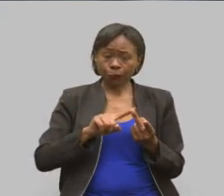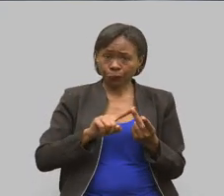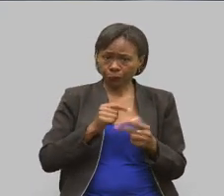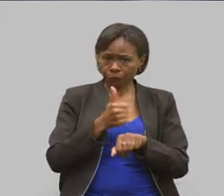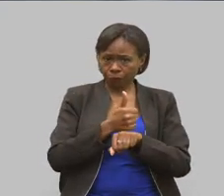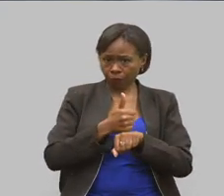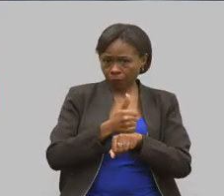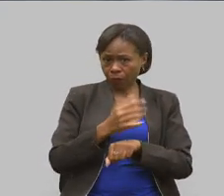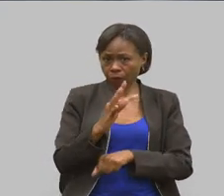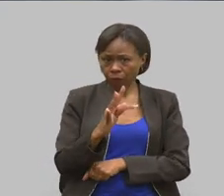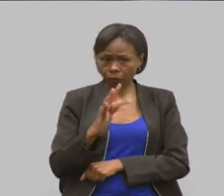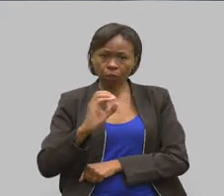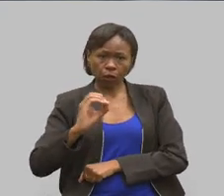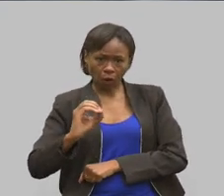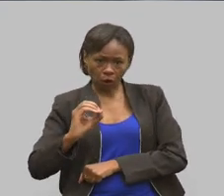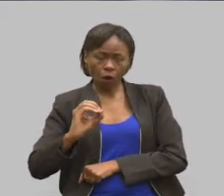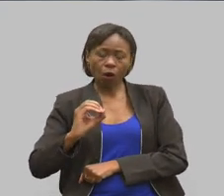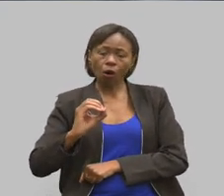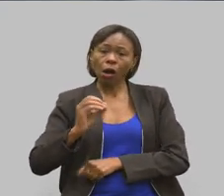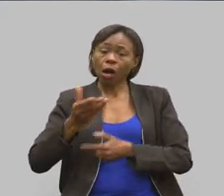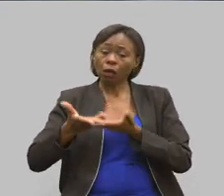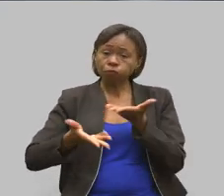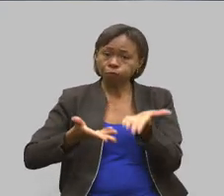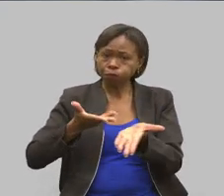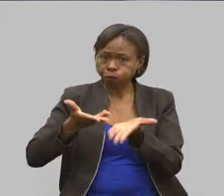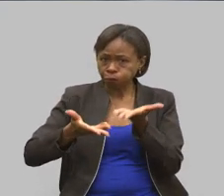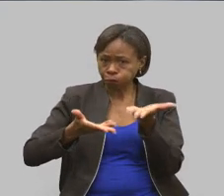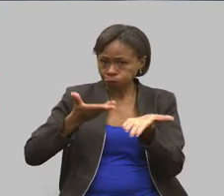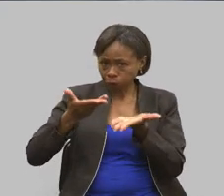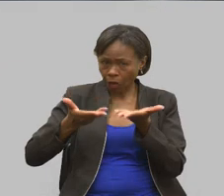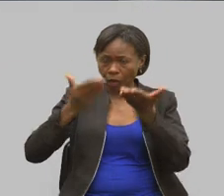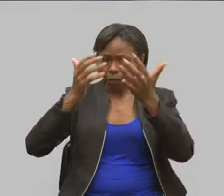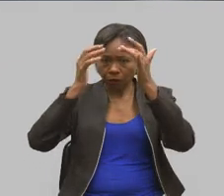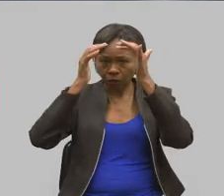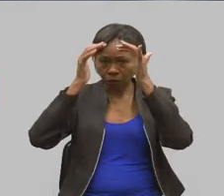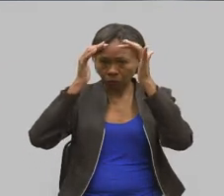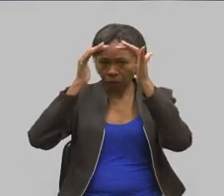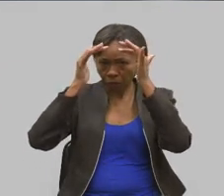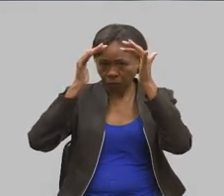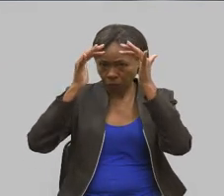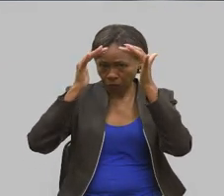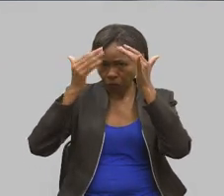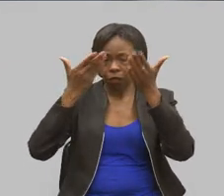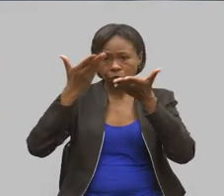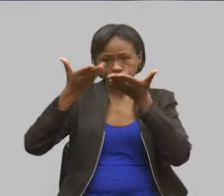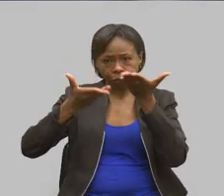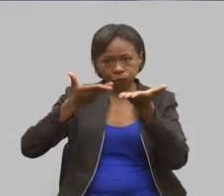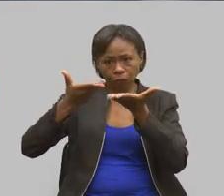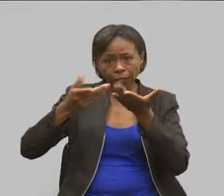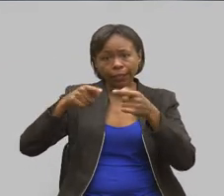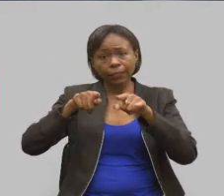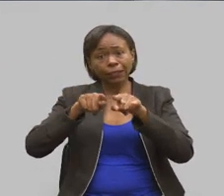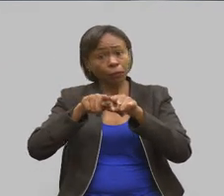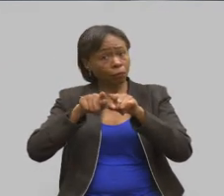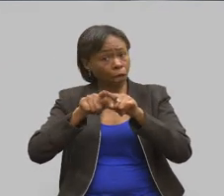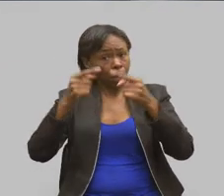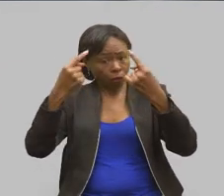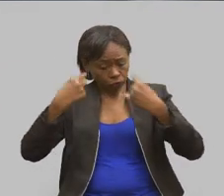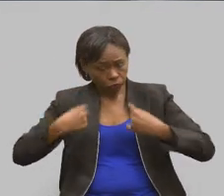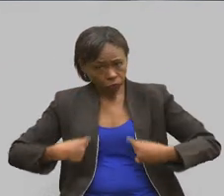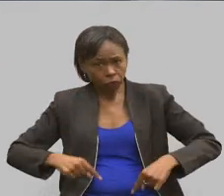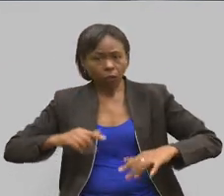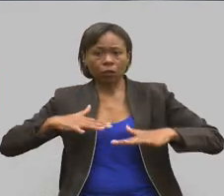que trabalha a parte psíquica neuropsíquica tanto a parte psíquica como a parte motora eu acho